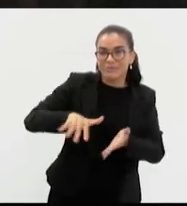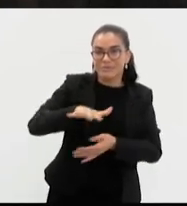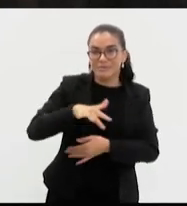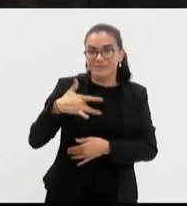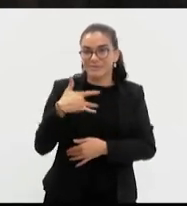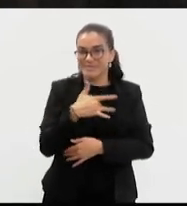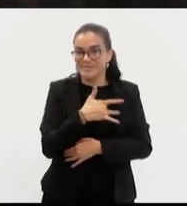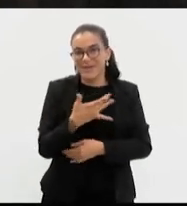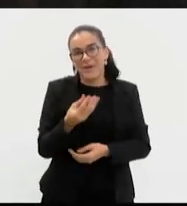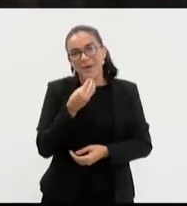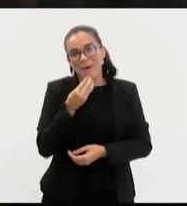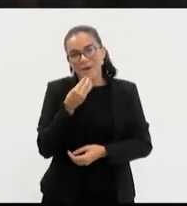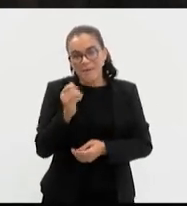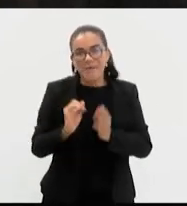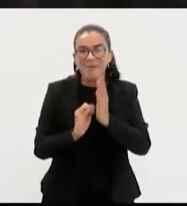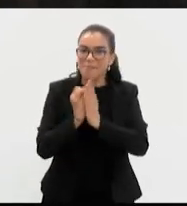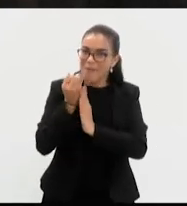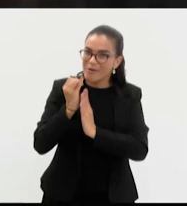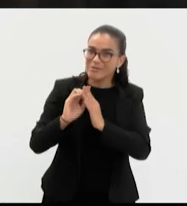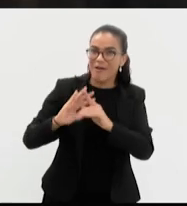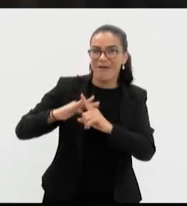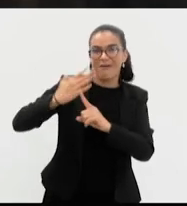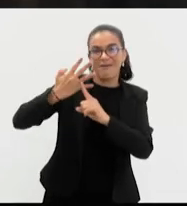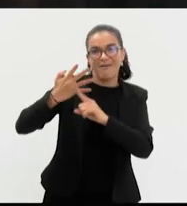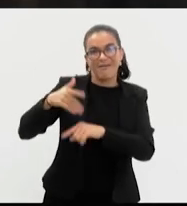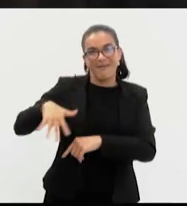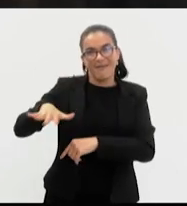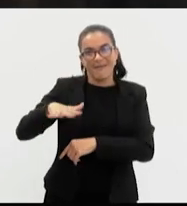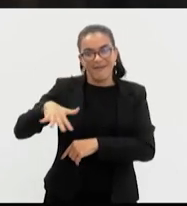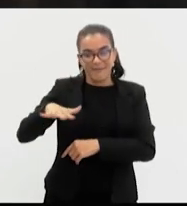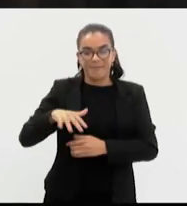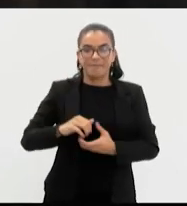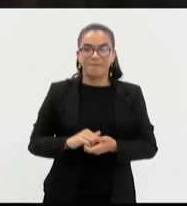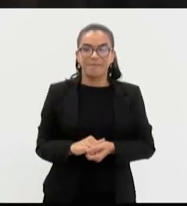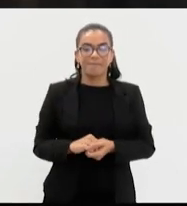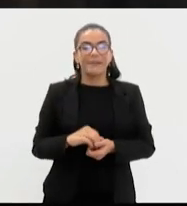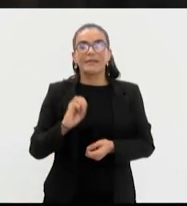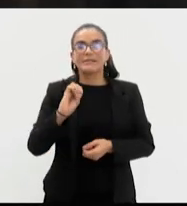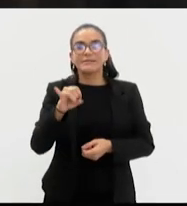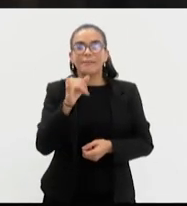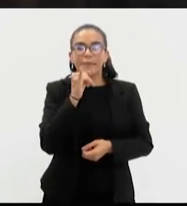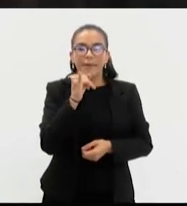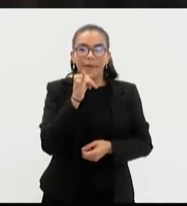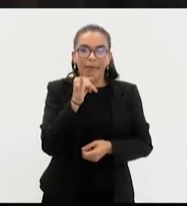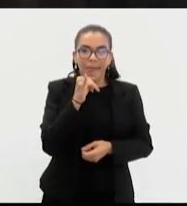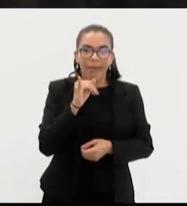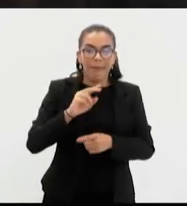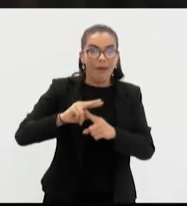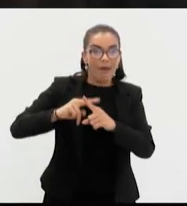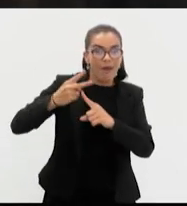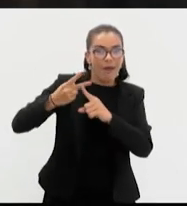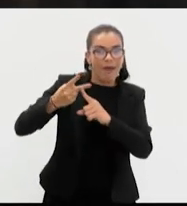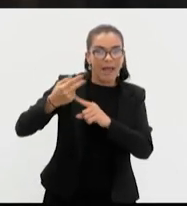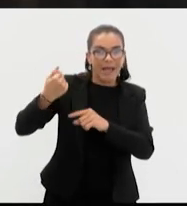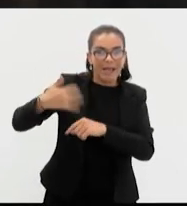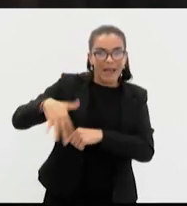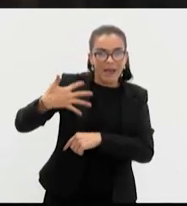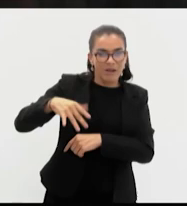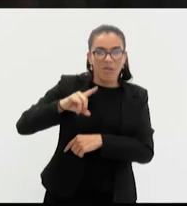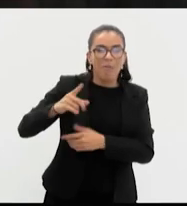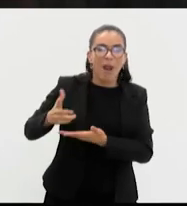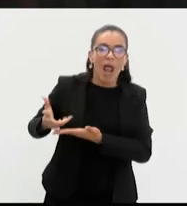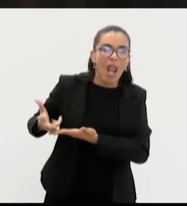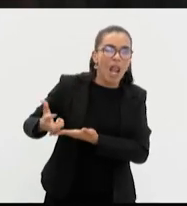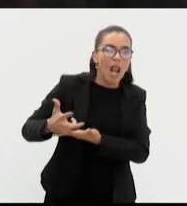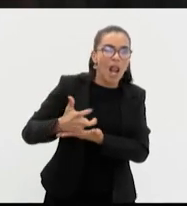pelo imposto seletivo quer dizer o seguinte se você faz ele um pouco mais caro não é para arrecadar mais não é